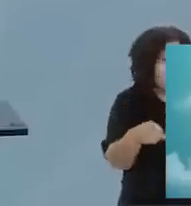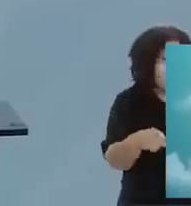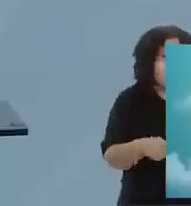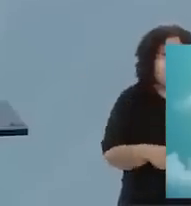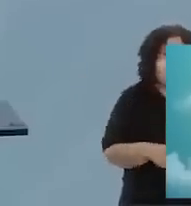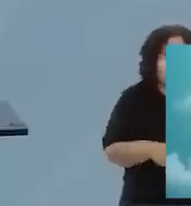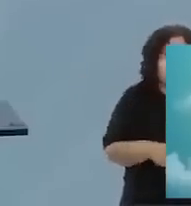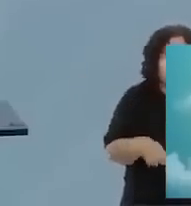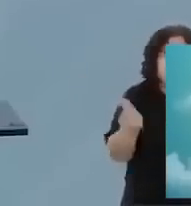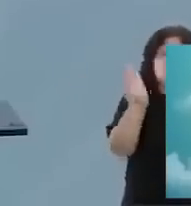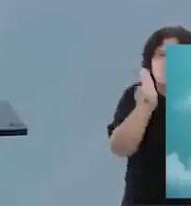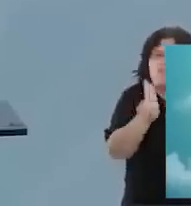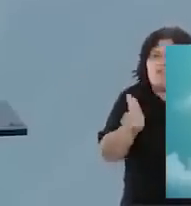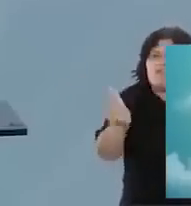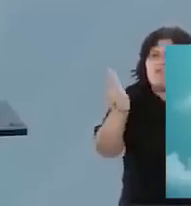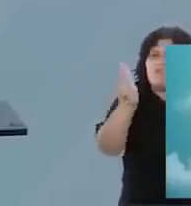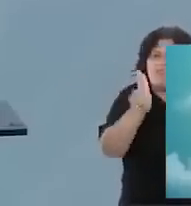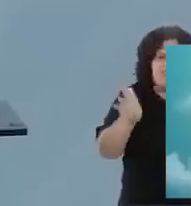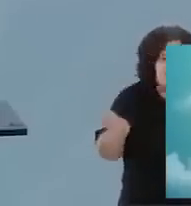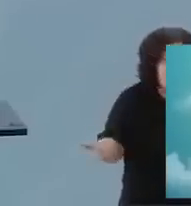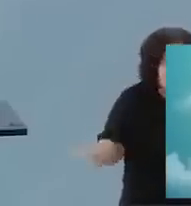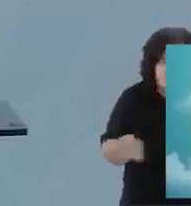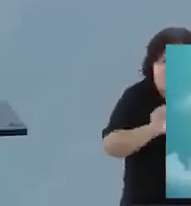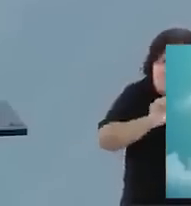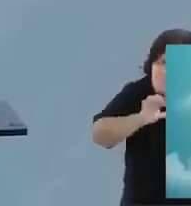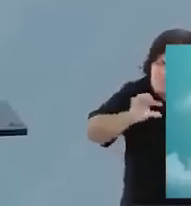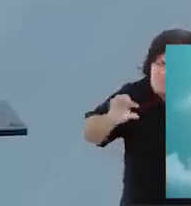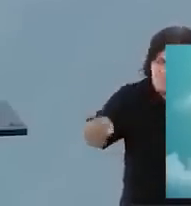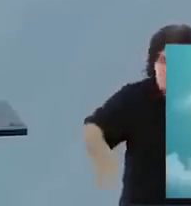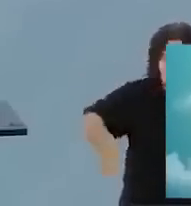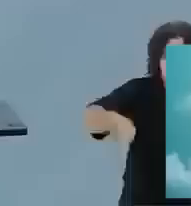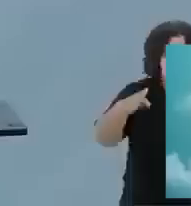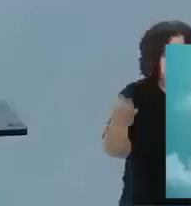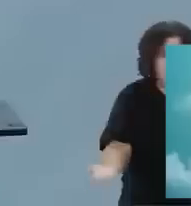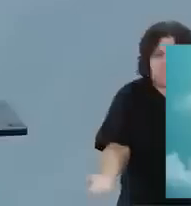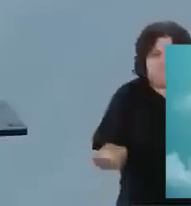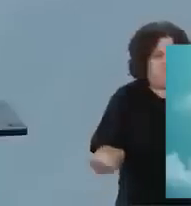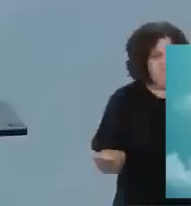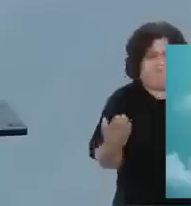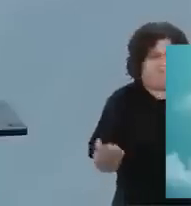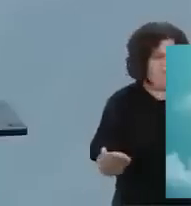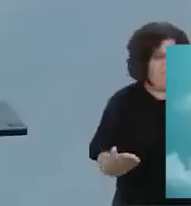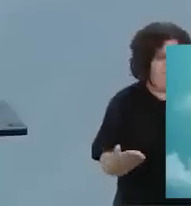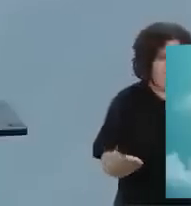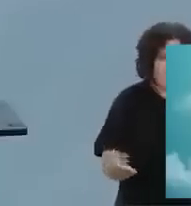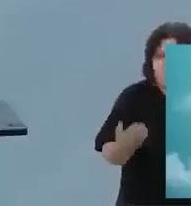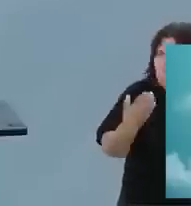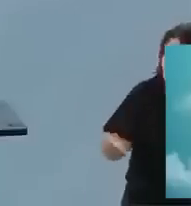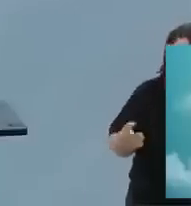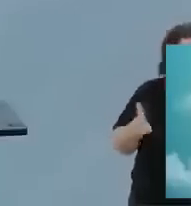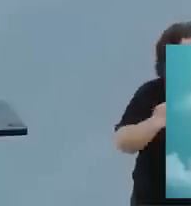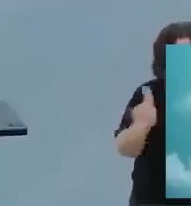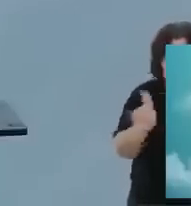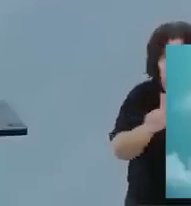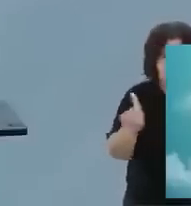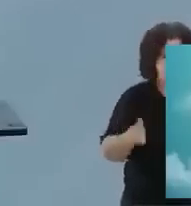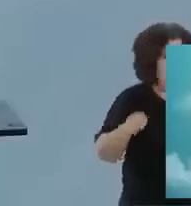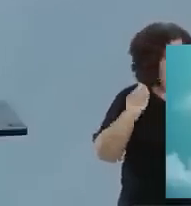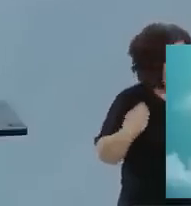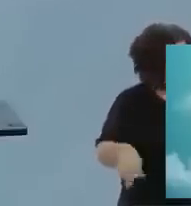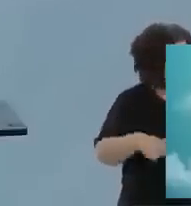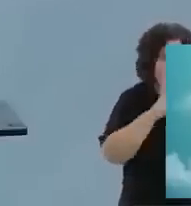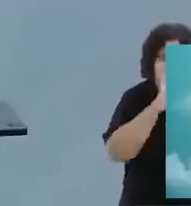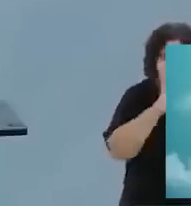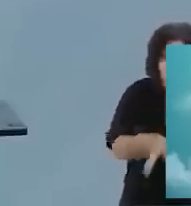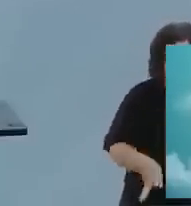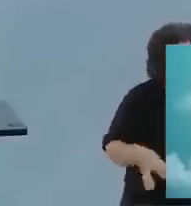vou ter que usar a mesma régua, as pessoas vão usar a mesma régua para me julgar. Então o meu papel não é jogar pedra, o meu papel não é